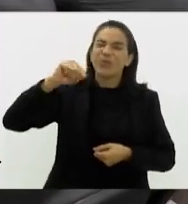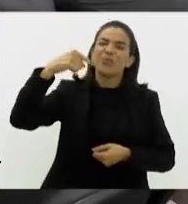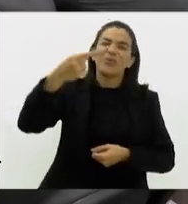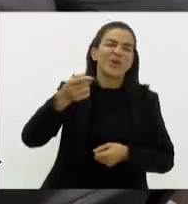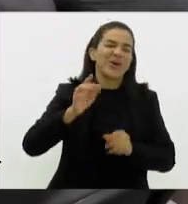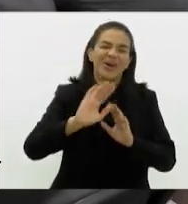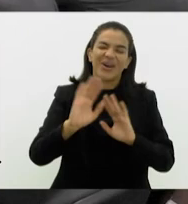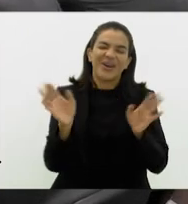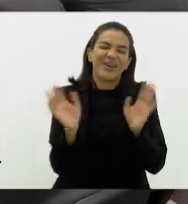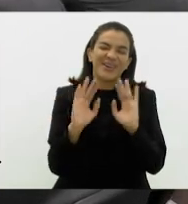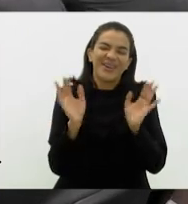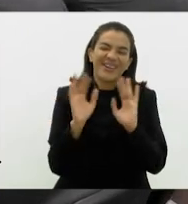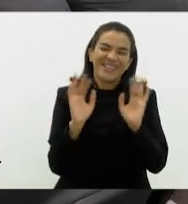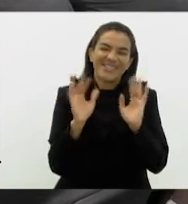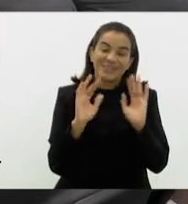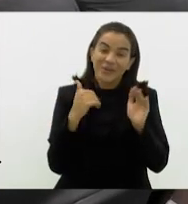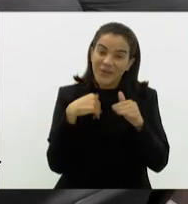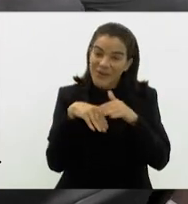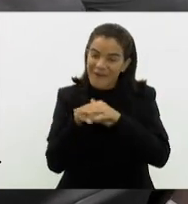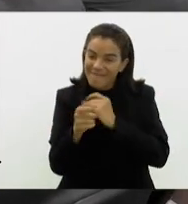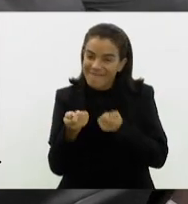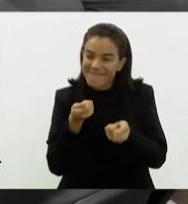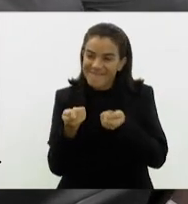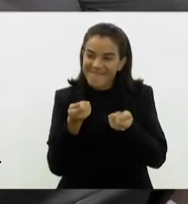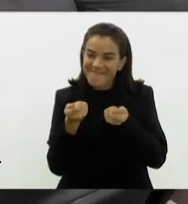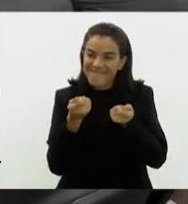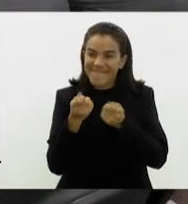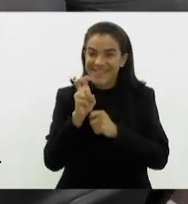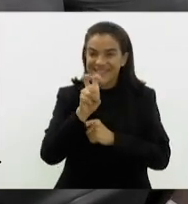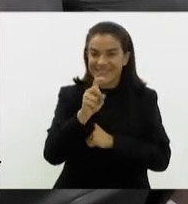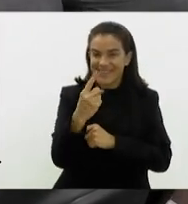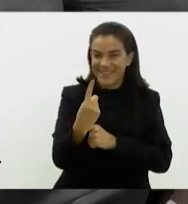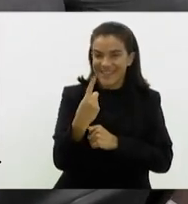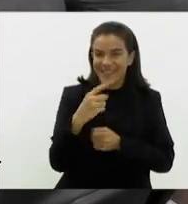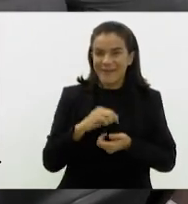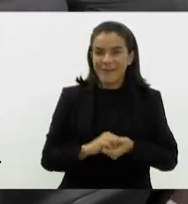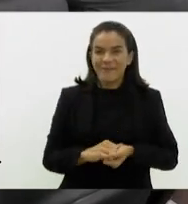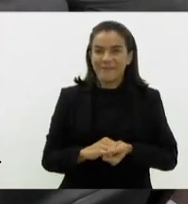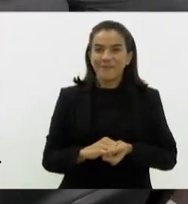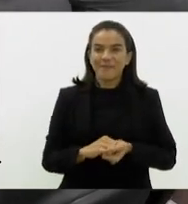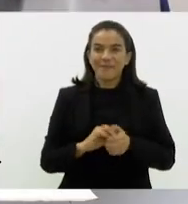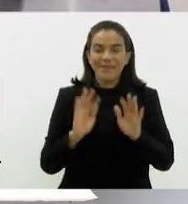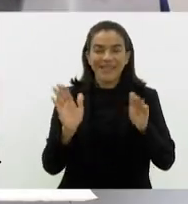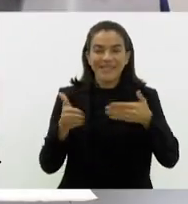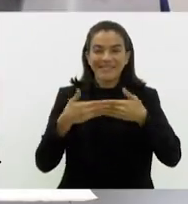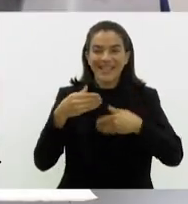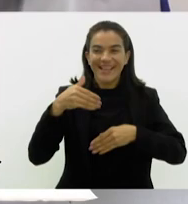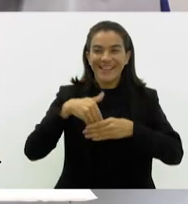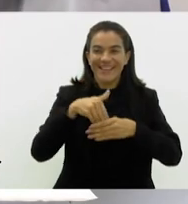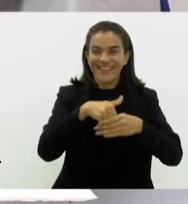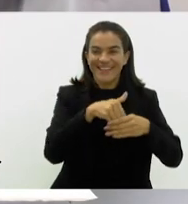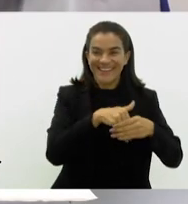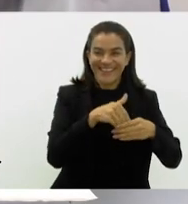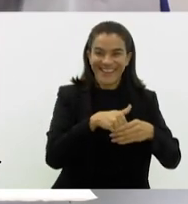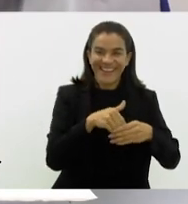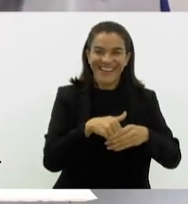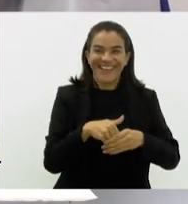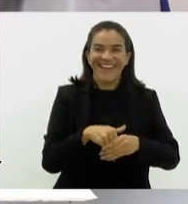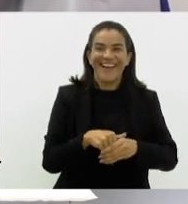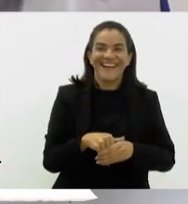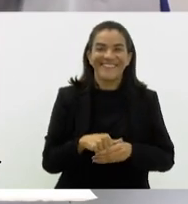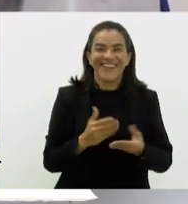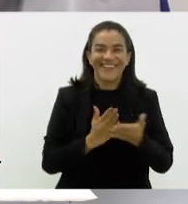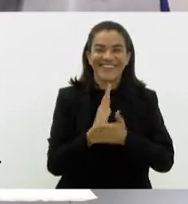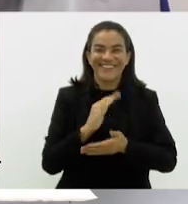senhor presidente. Estou guardando o próximo, 51. Encerrada a discussão e votação, senhores que aprovam, permaneçam como